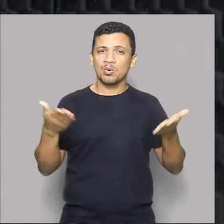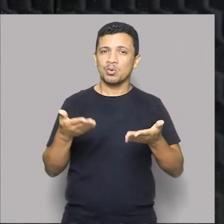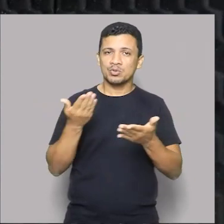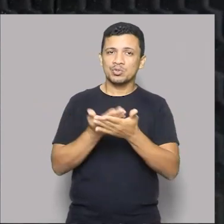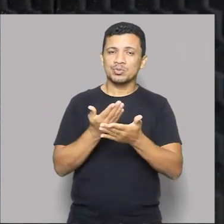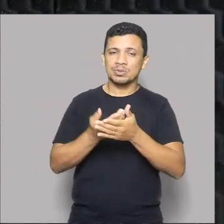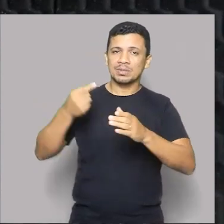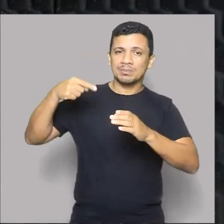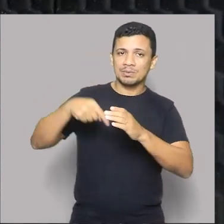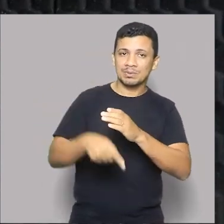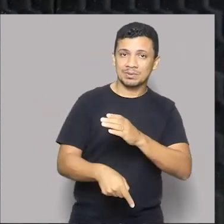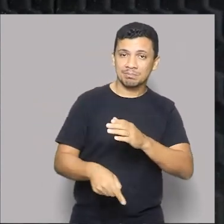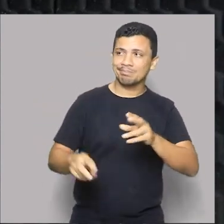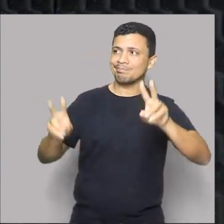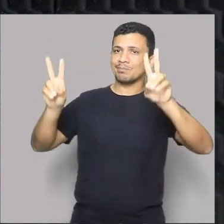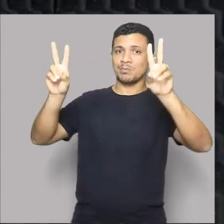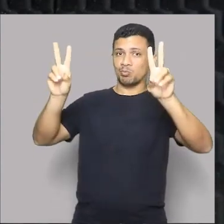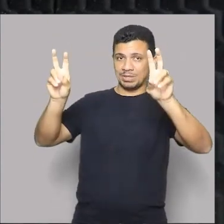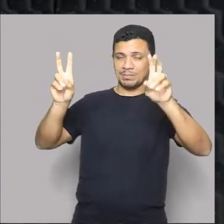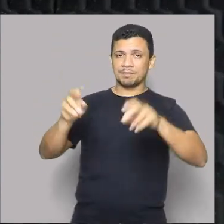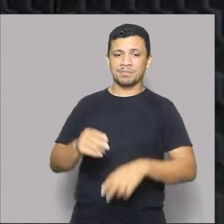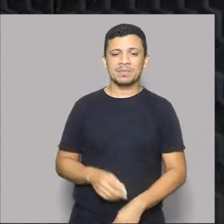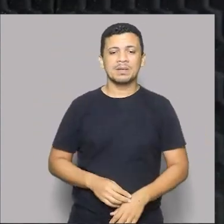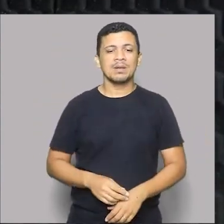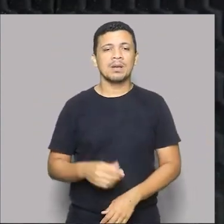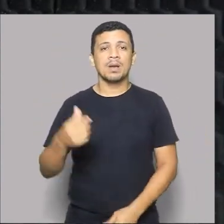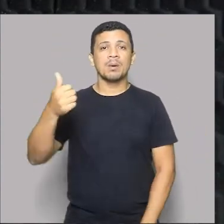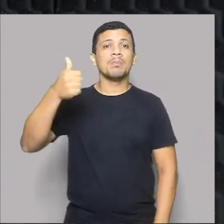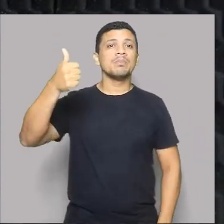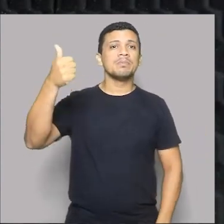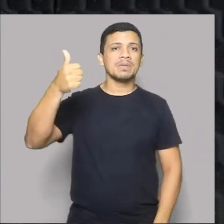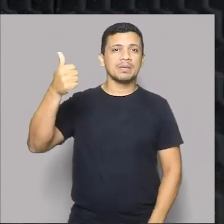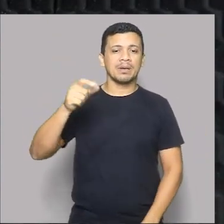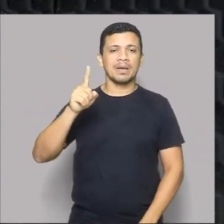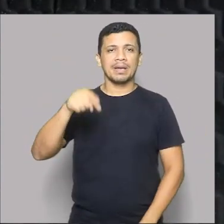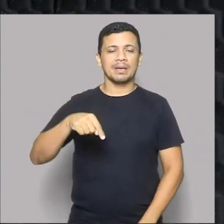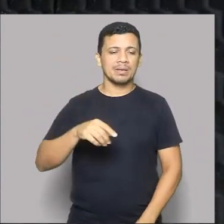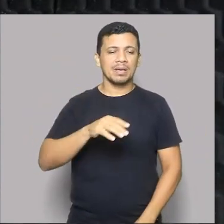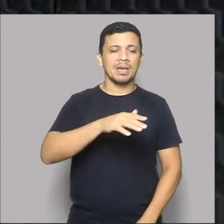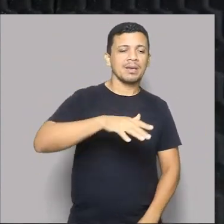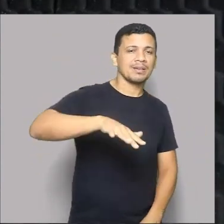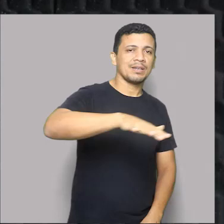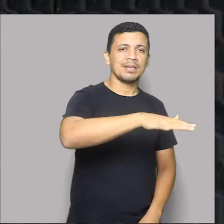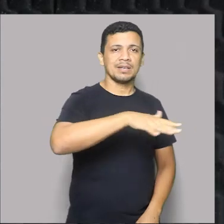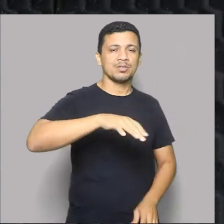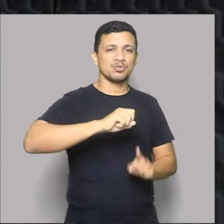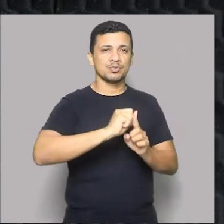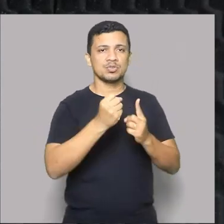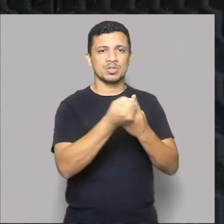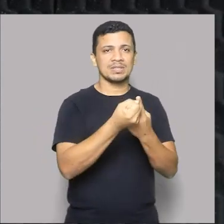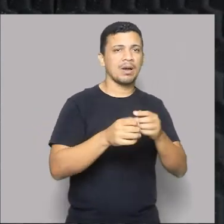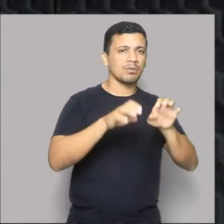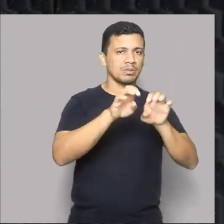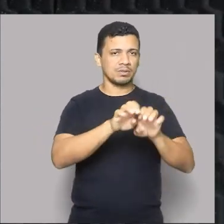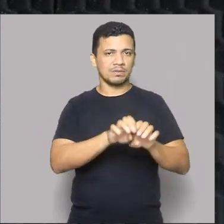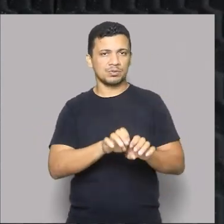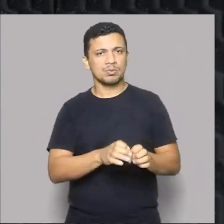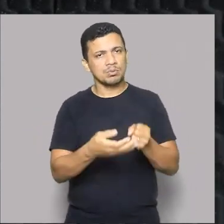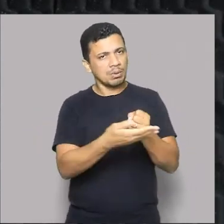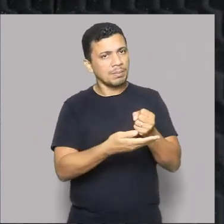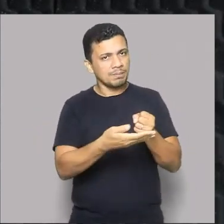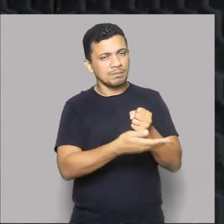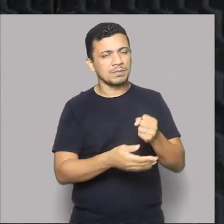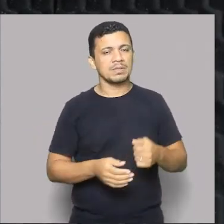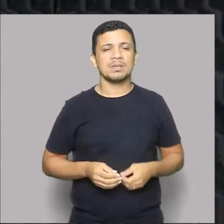um tema. E hoje nós vamos estudar o primeiro recorte, que é o eixo social infraestrutura. Mas antes de a gente entender